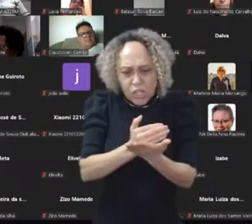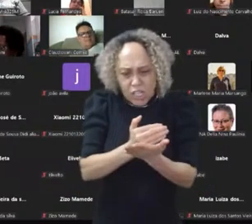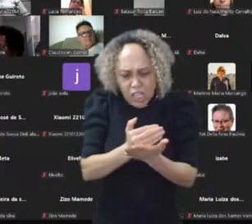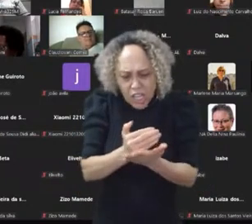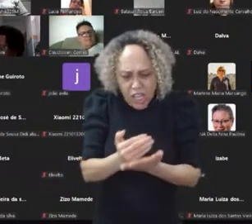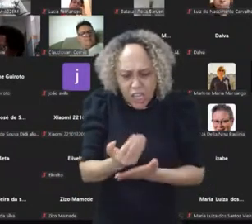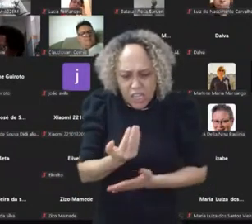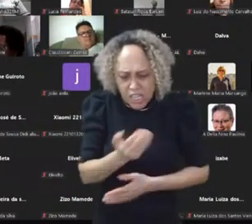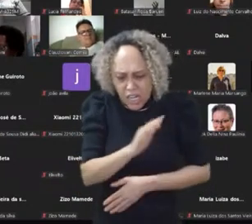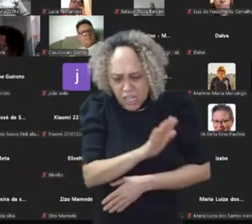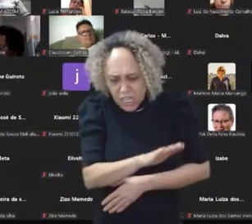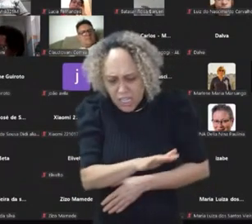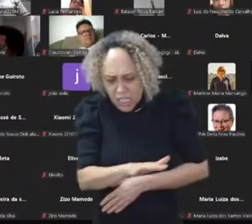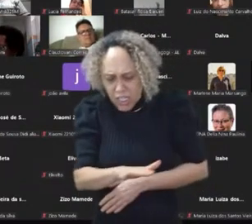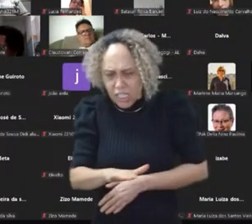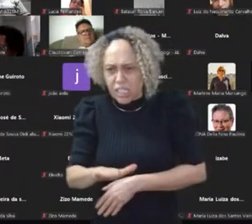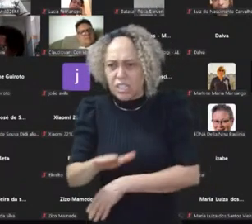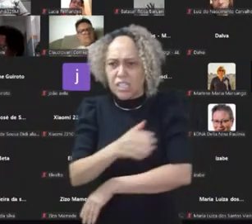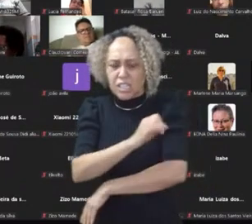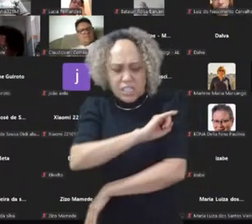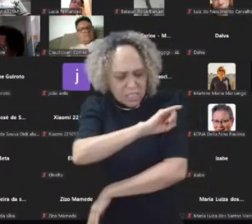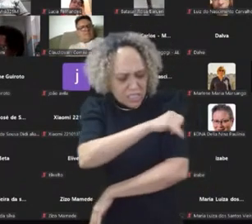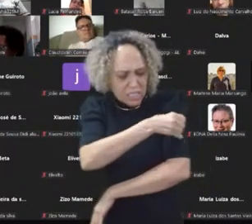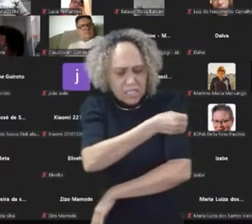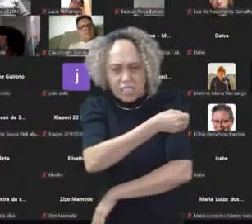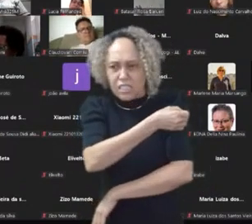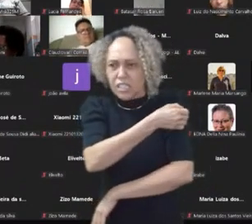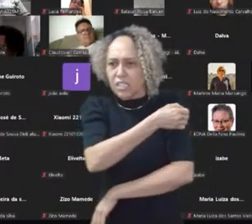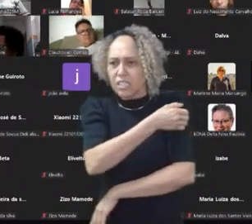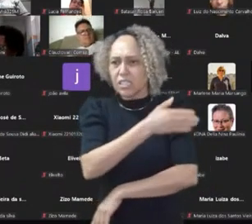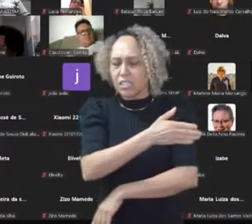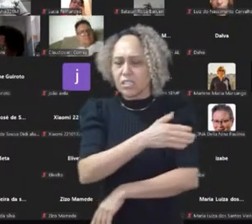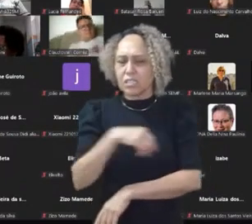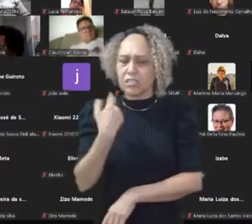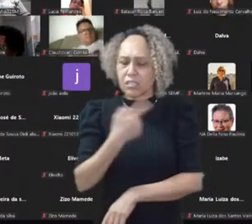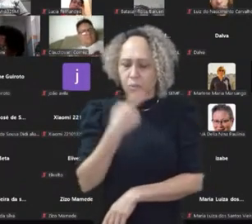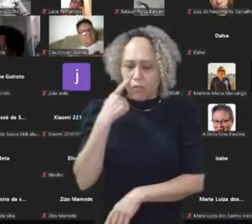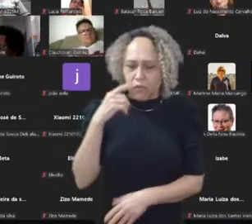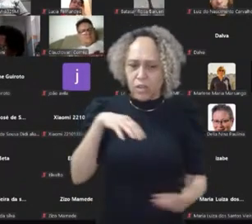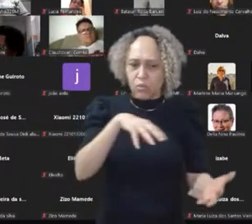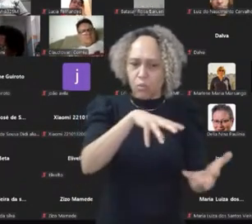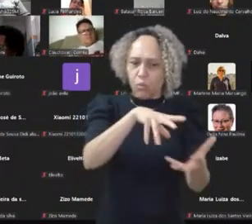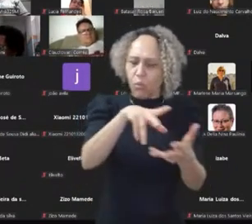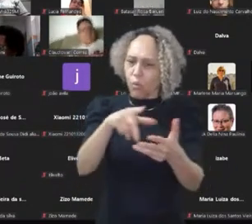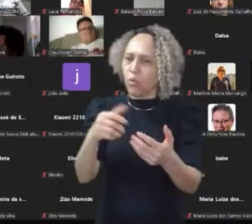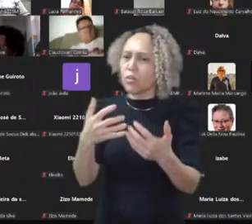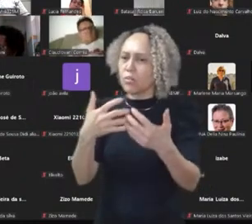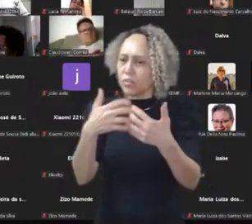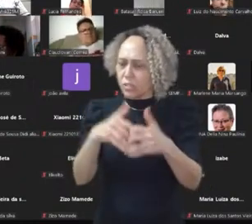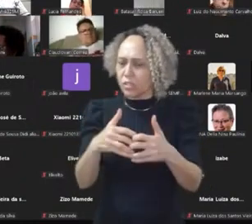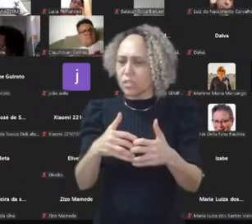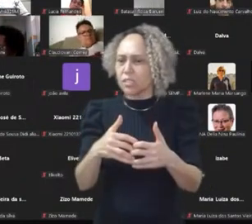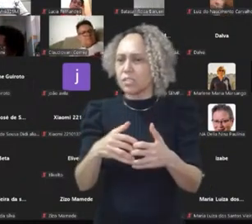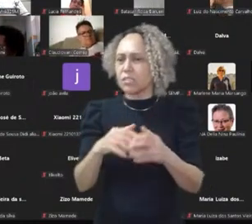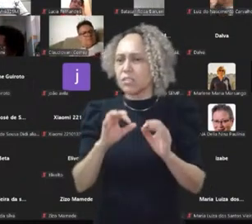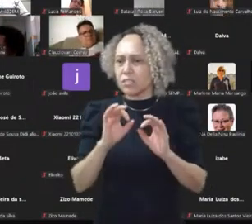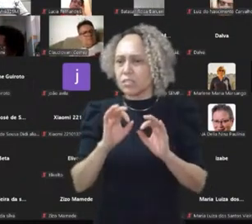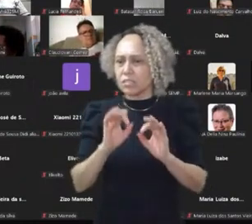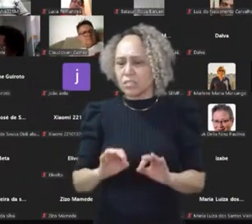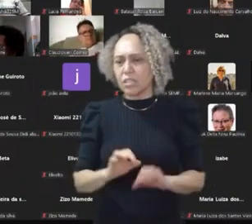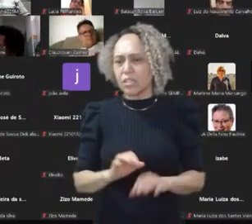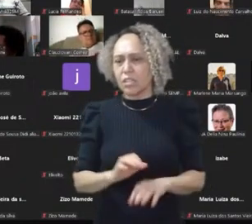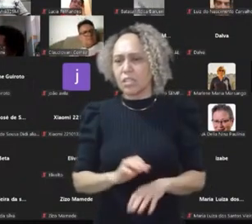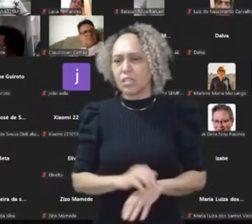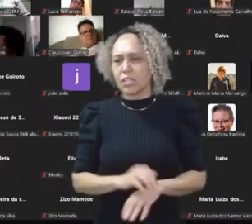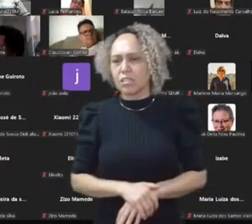exemplos hoje no resto do mundo de coisas que estão funcionando estão dando certo então lá nos primeiros anos dos dos